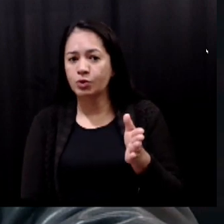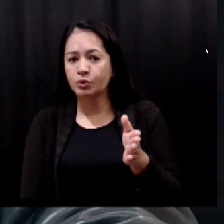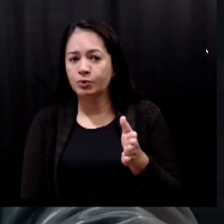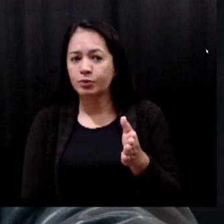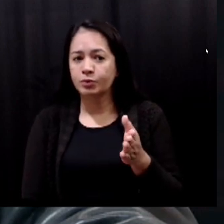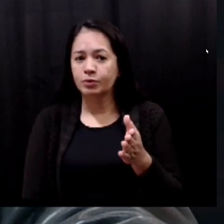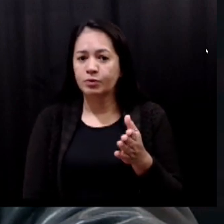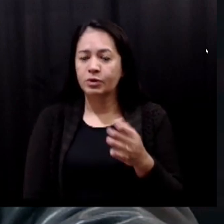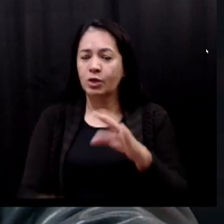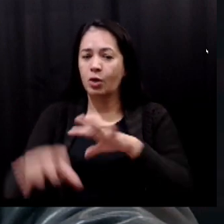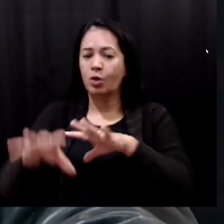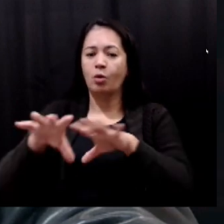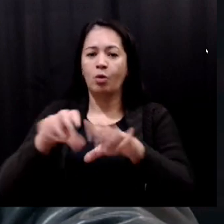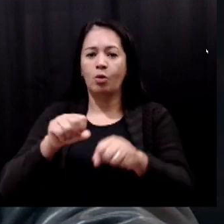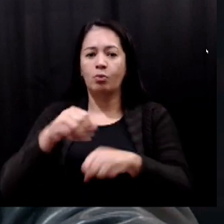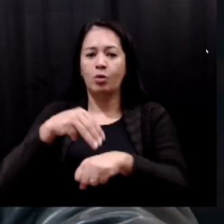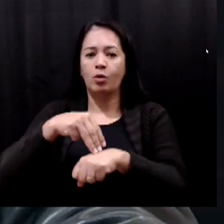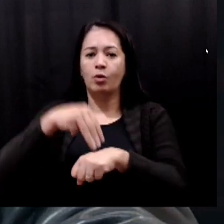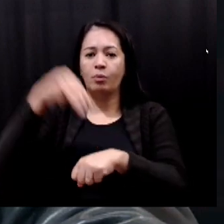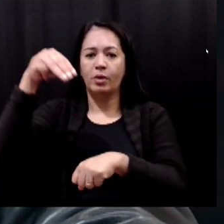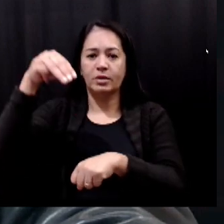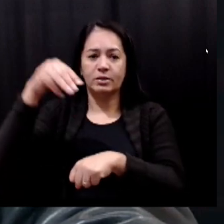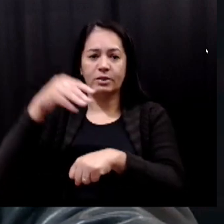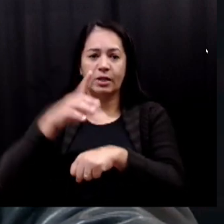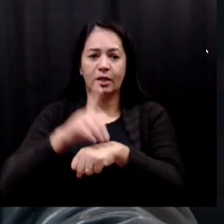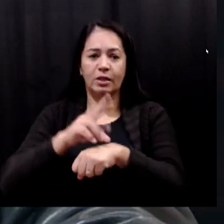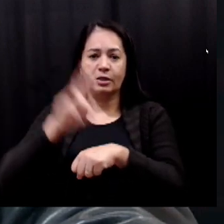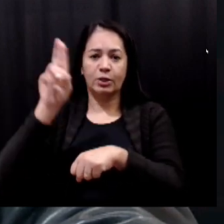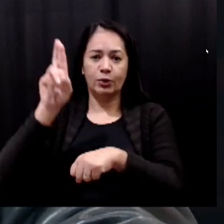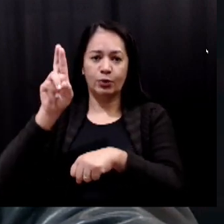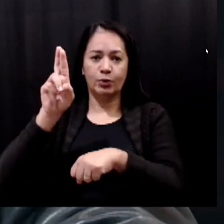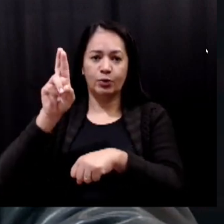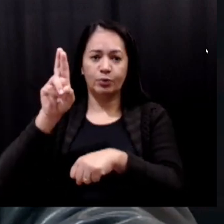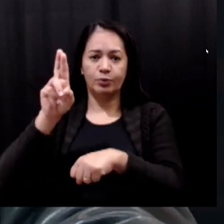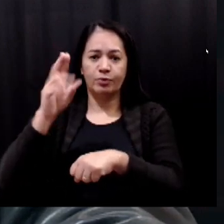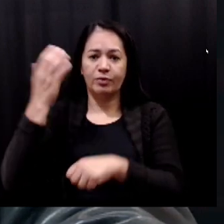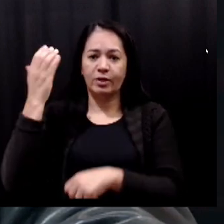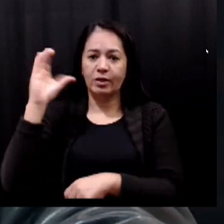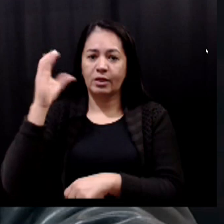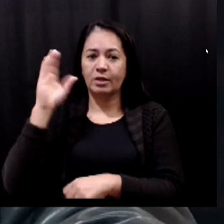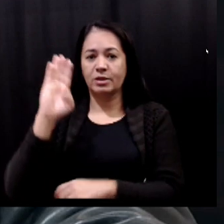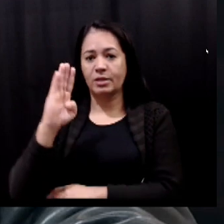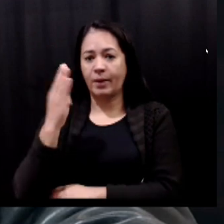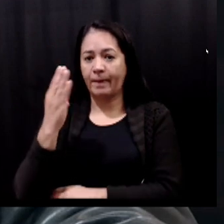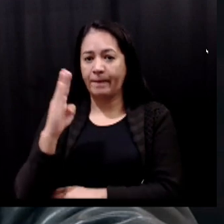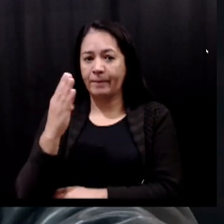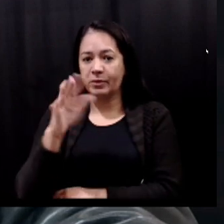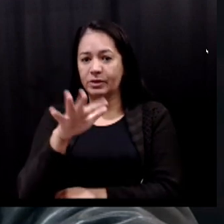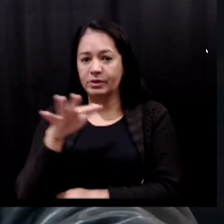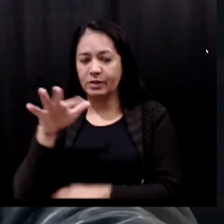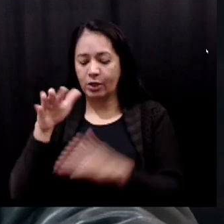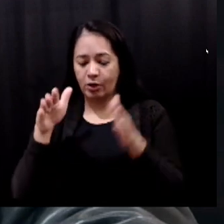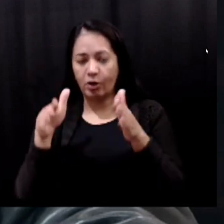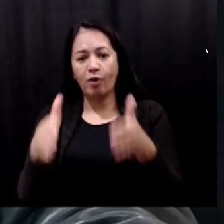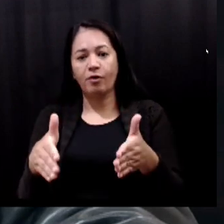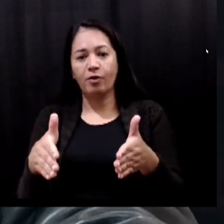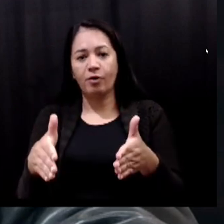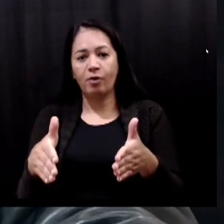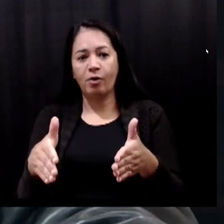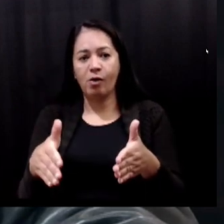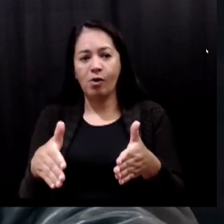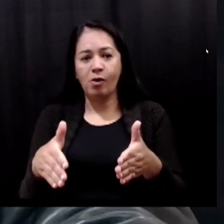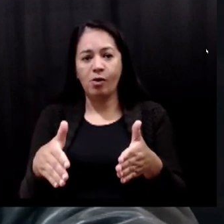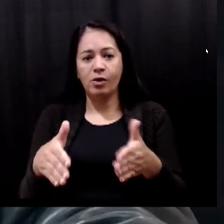em mestrado e doutorado em ciências biomédicas, com área de concentração em